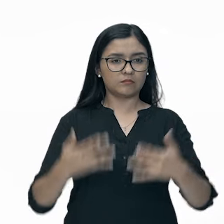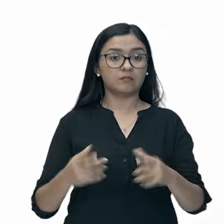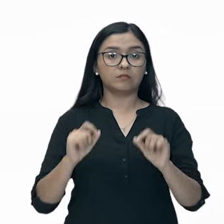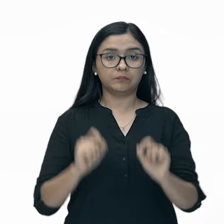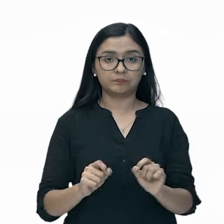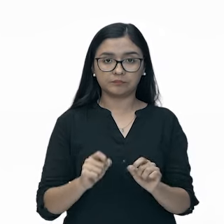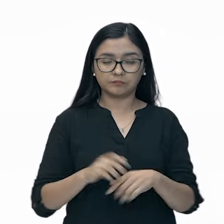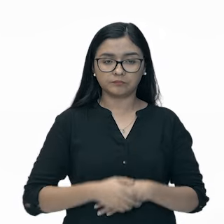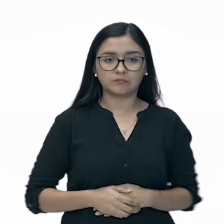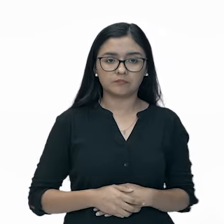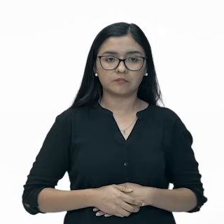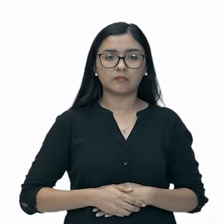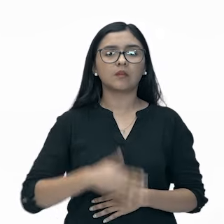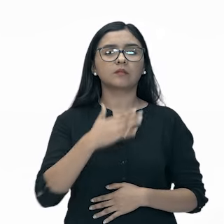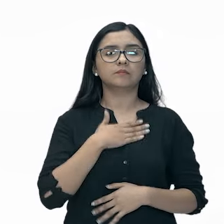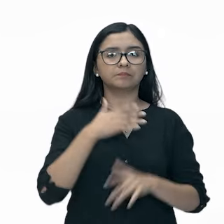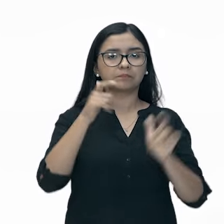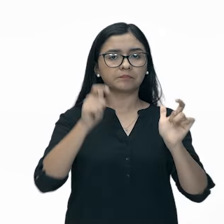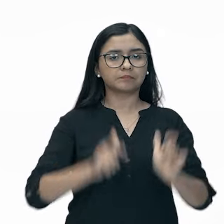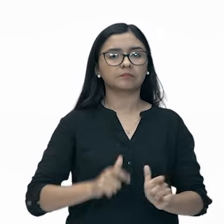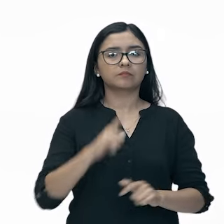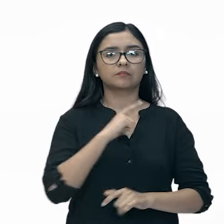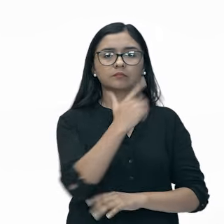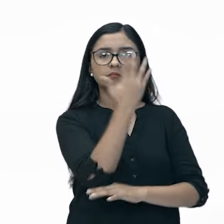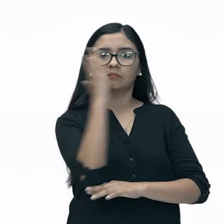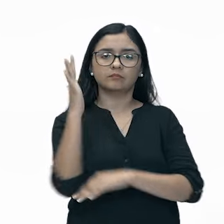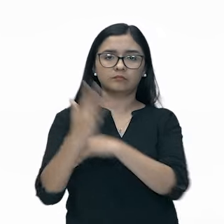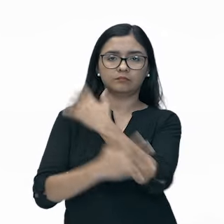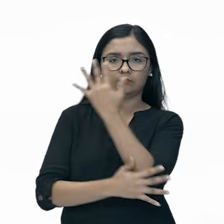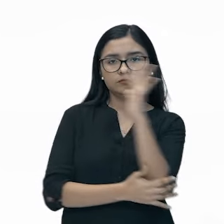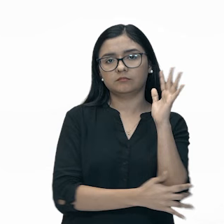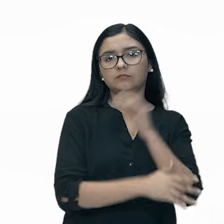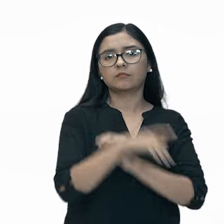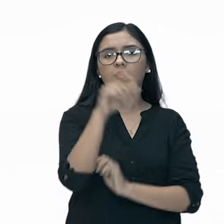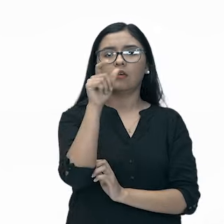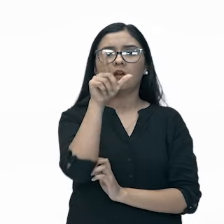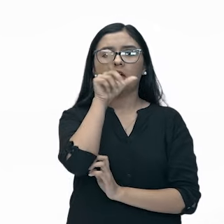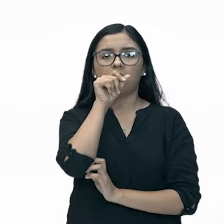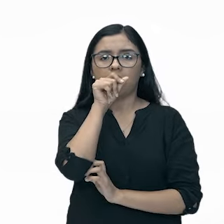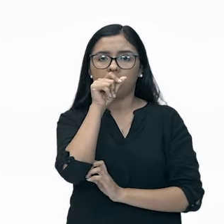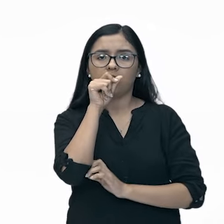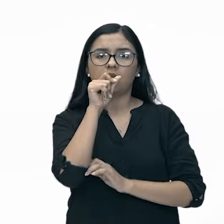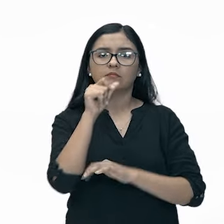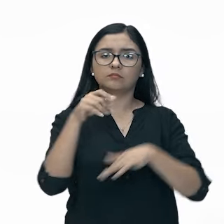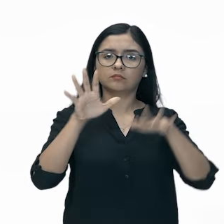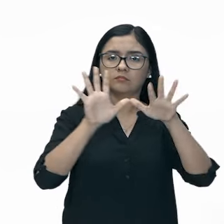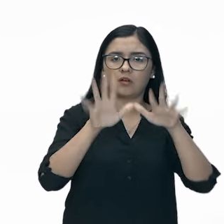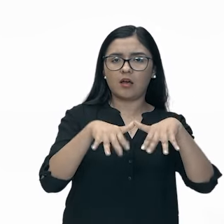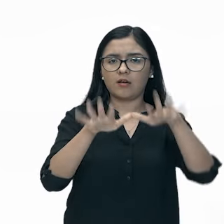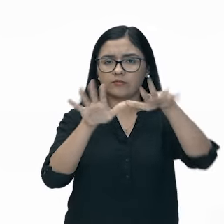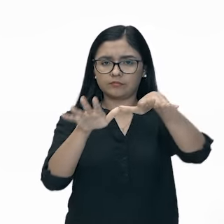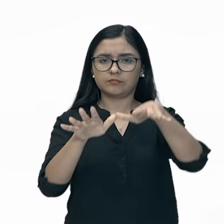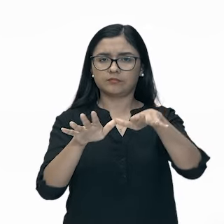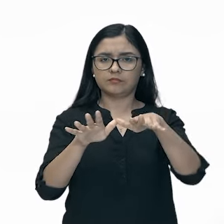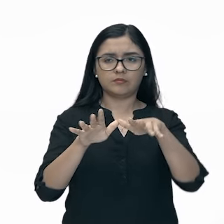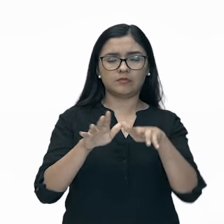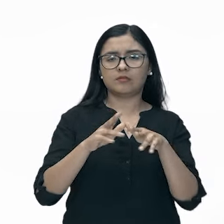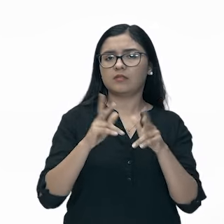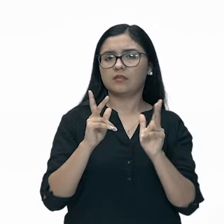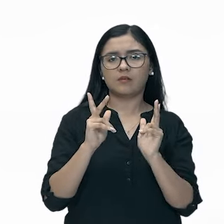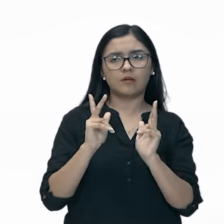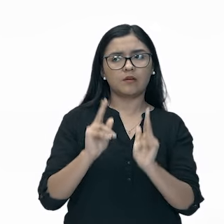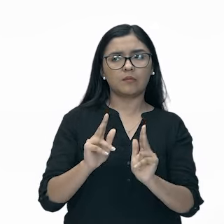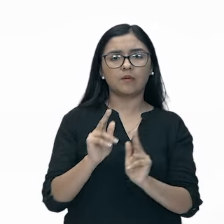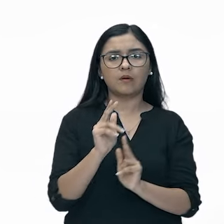terra tem palmeiras onde canta o sabiá a as aves que aqui gorjeiam não gorjeiam como